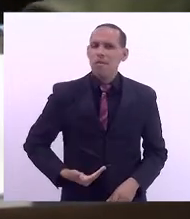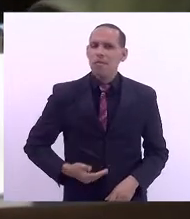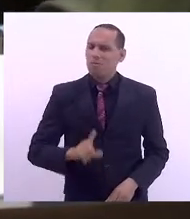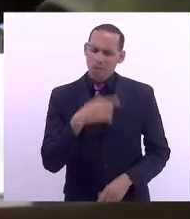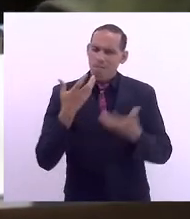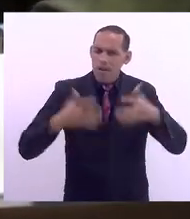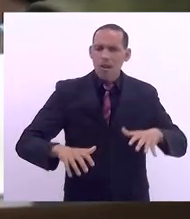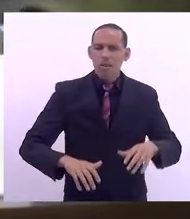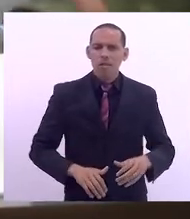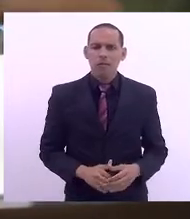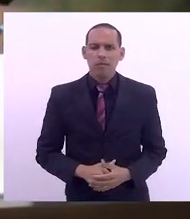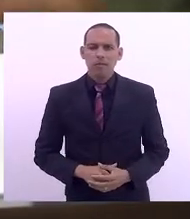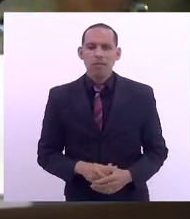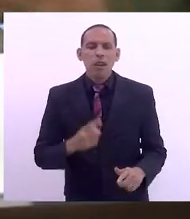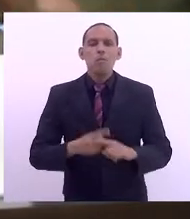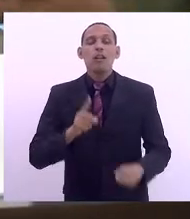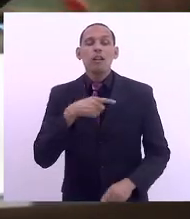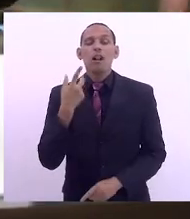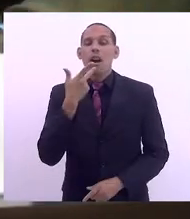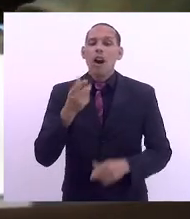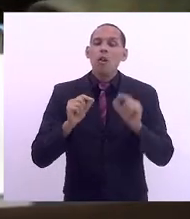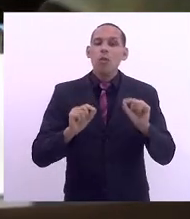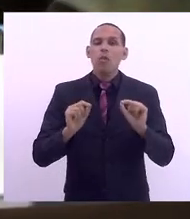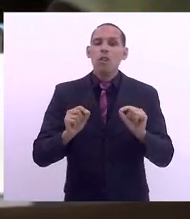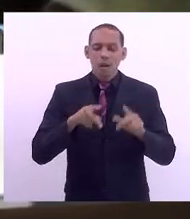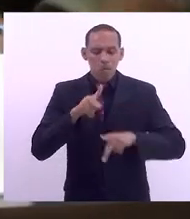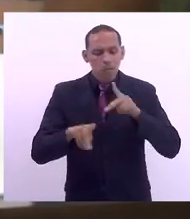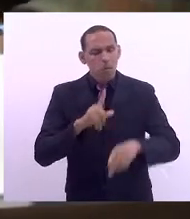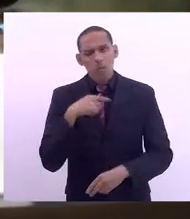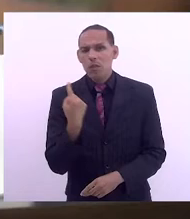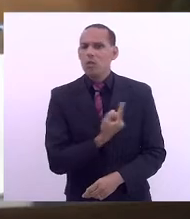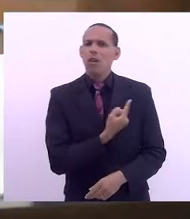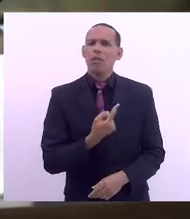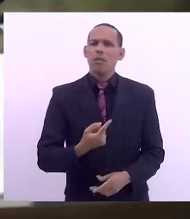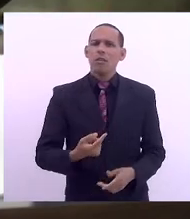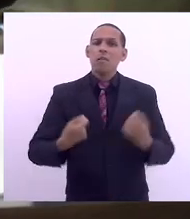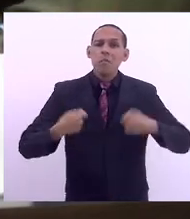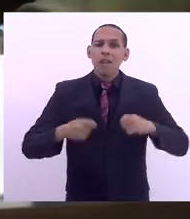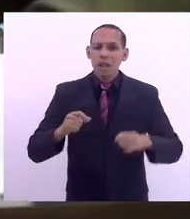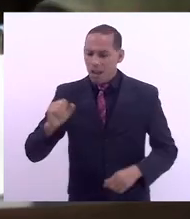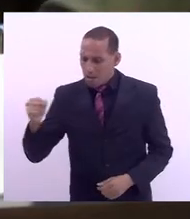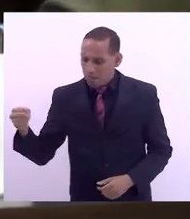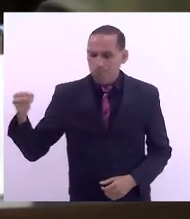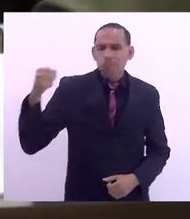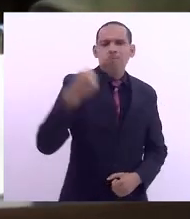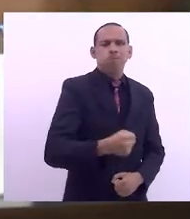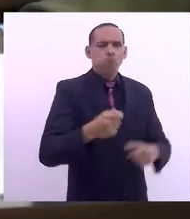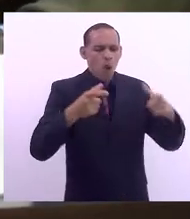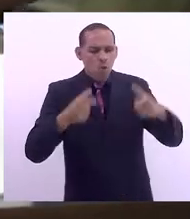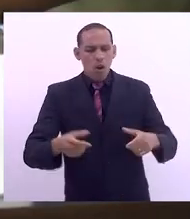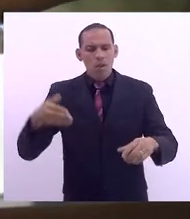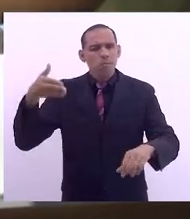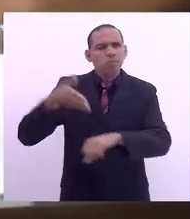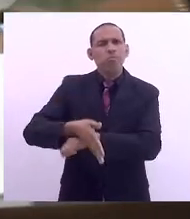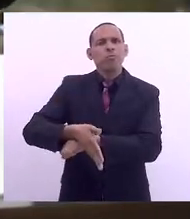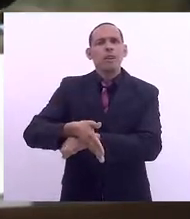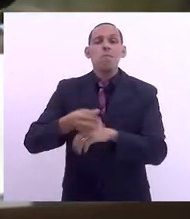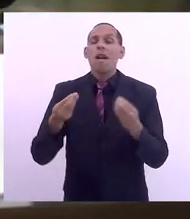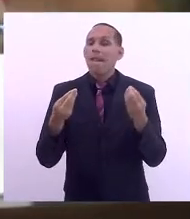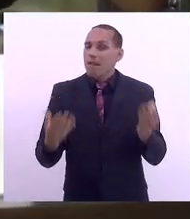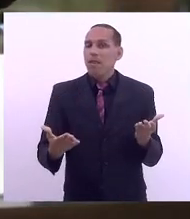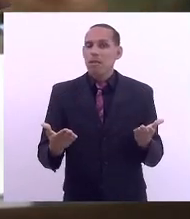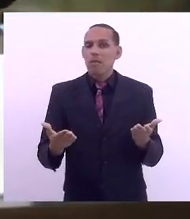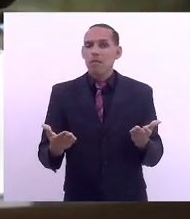quer. Porque a gente está falando do nosso povo. Nós tivemos que ocupar esses lugares para